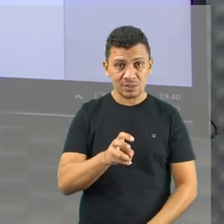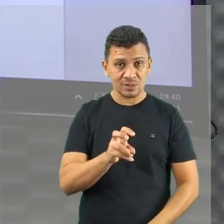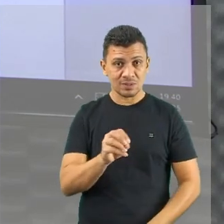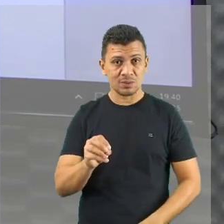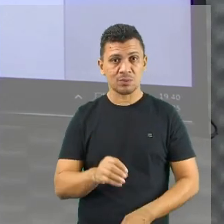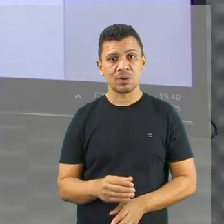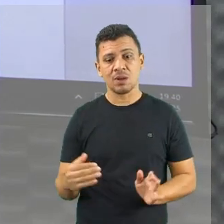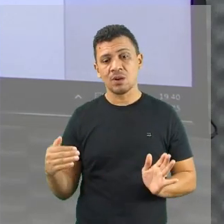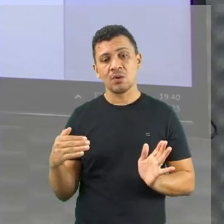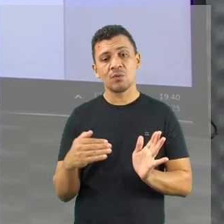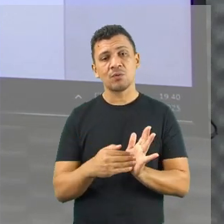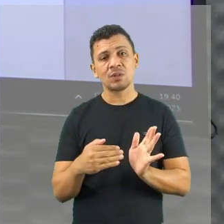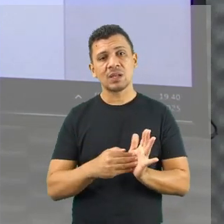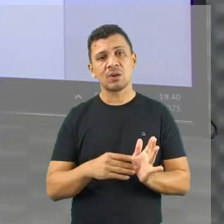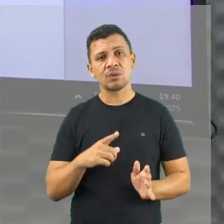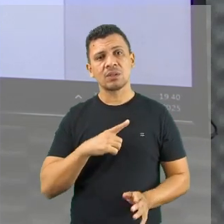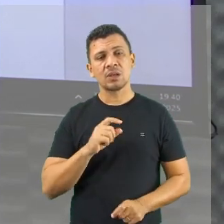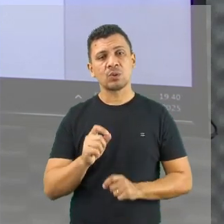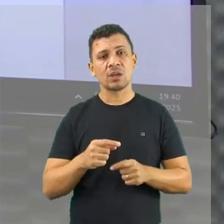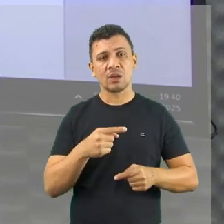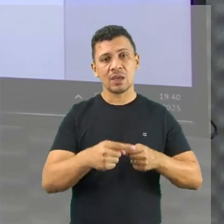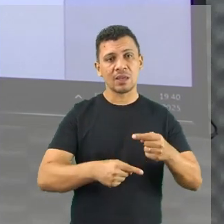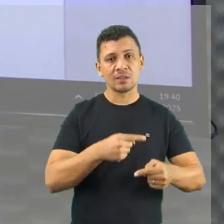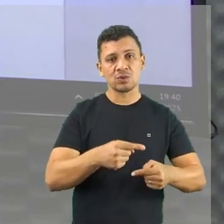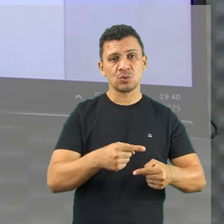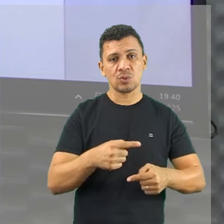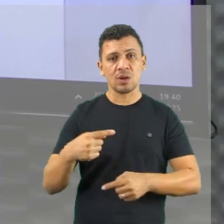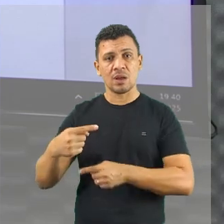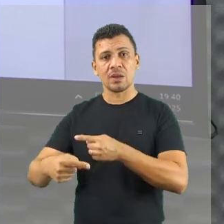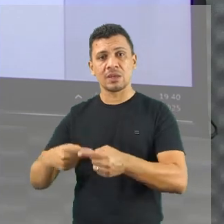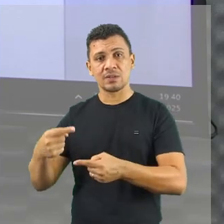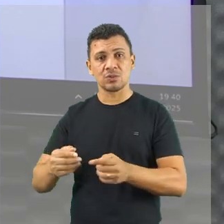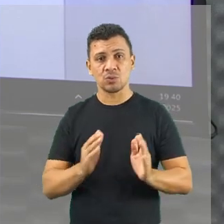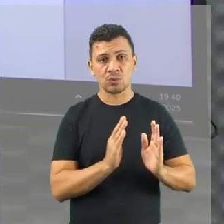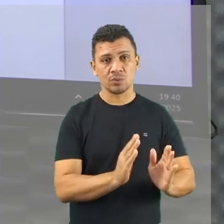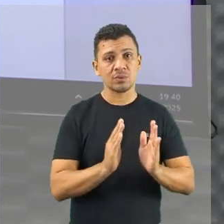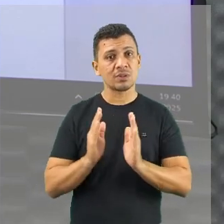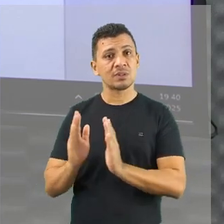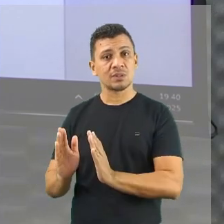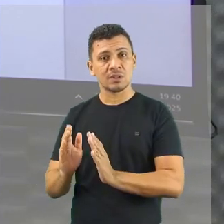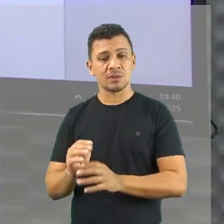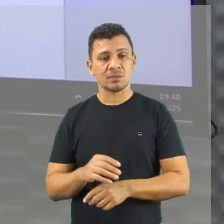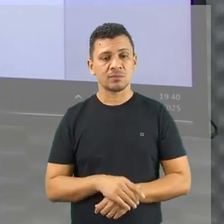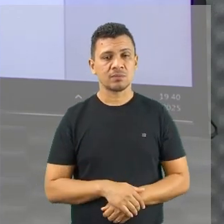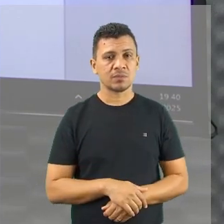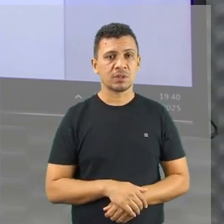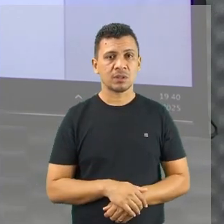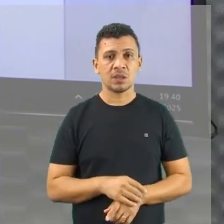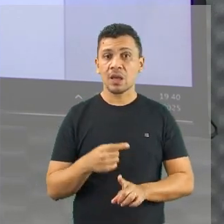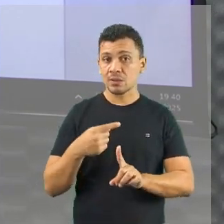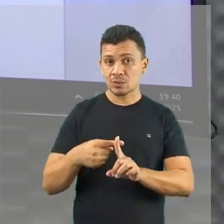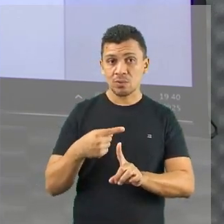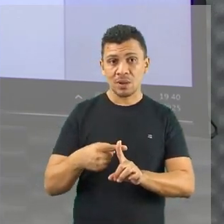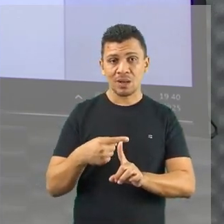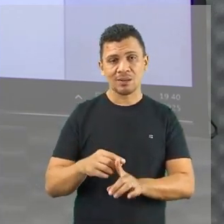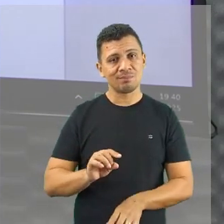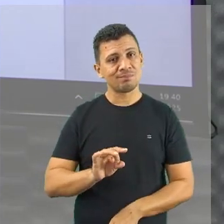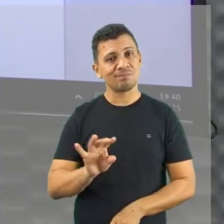com 2 resistores que ficaram em quê? Em série. Em série, não é só somar direto?